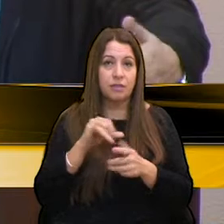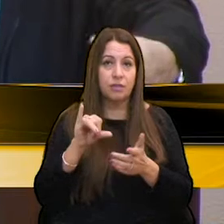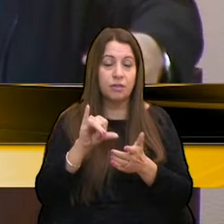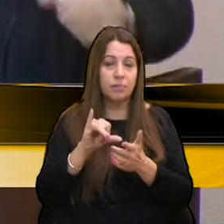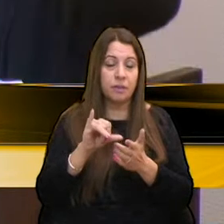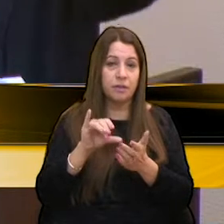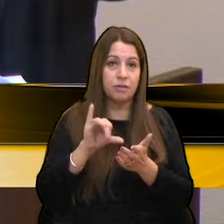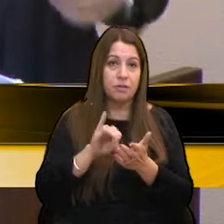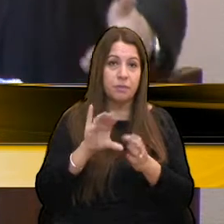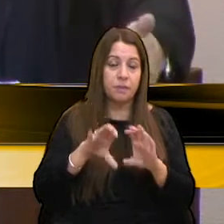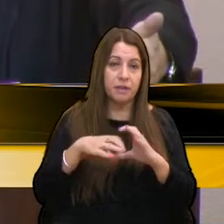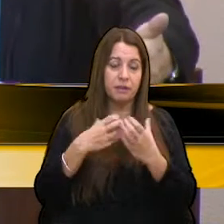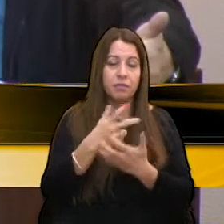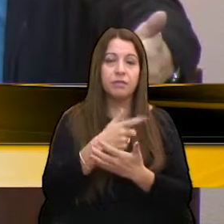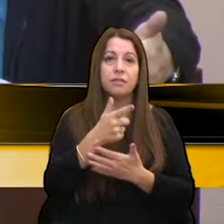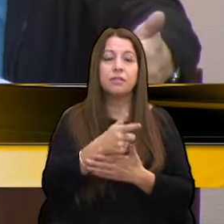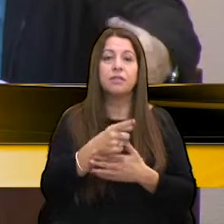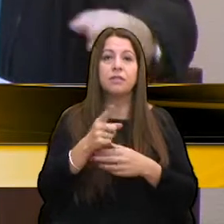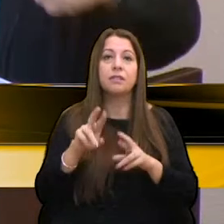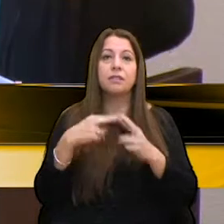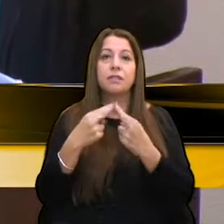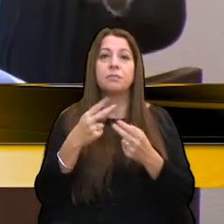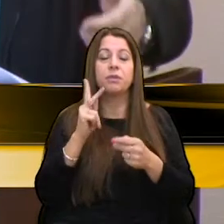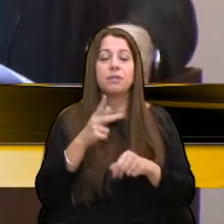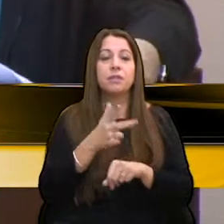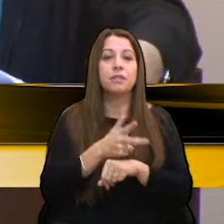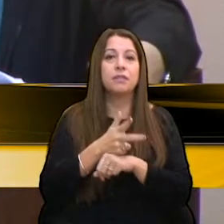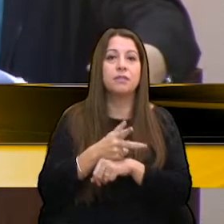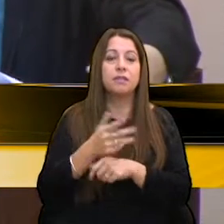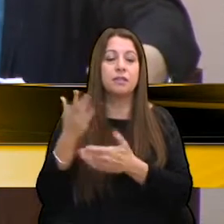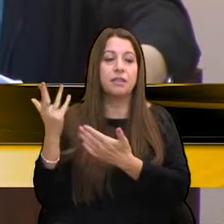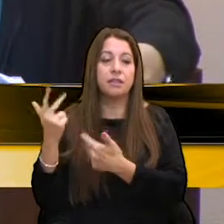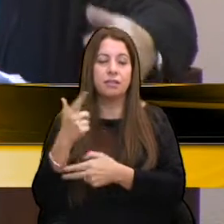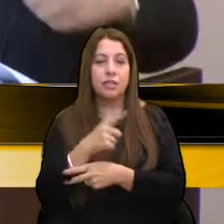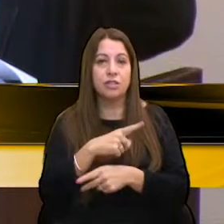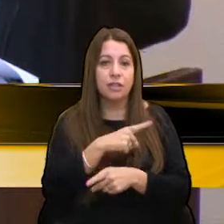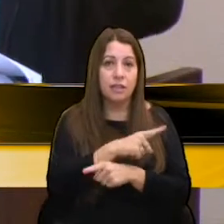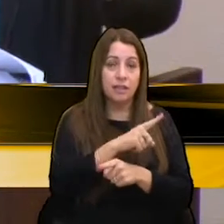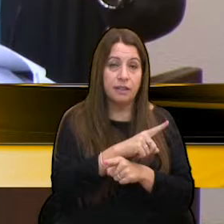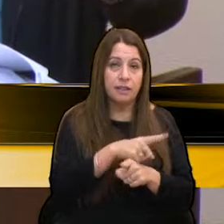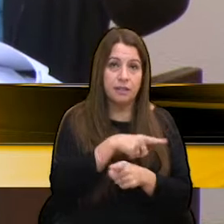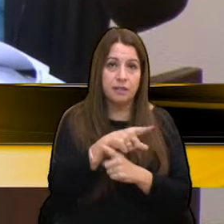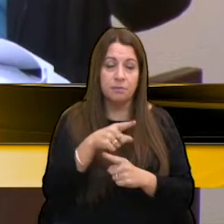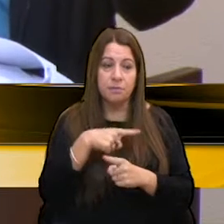comunitário. Ali se reúne pessoal da terceira idade, pessoal da juventude, pessoal